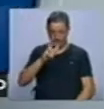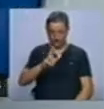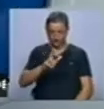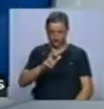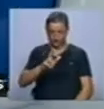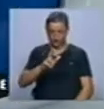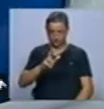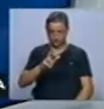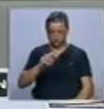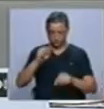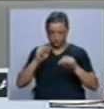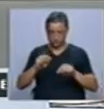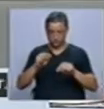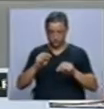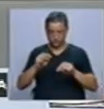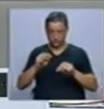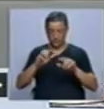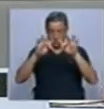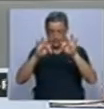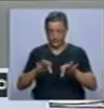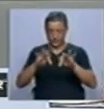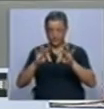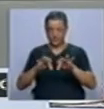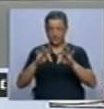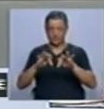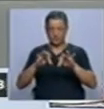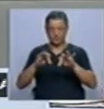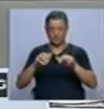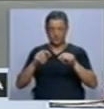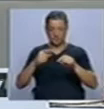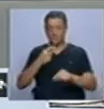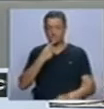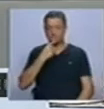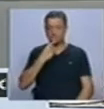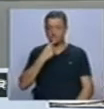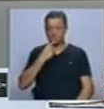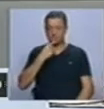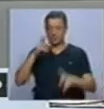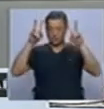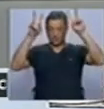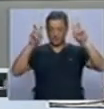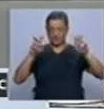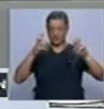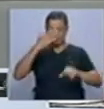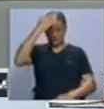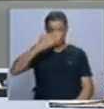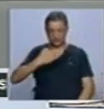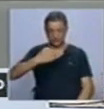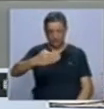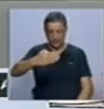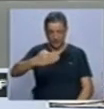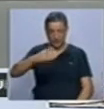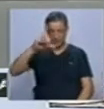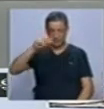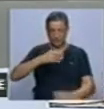e quase na reta final, há ainda espaço para percebermos qual é o tema da semana, a nota final. Também